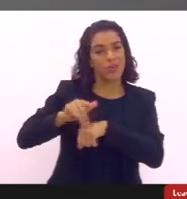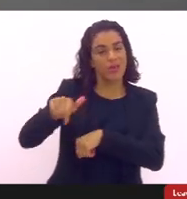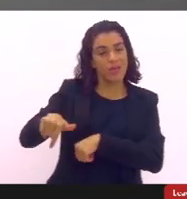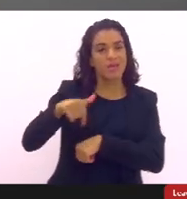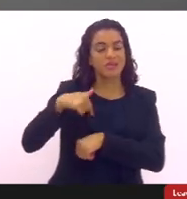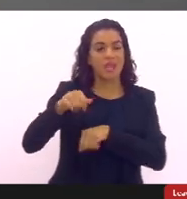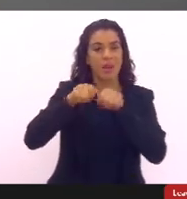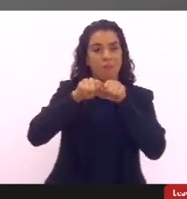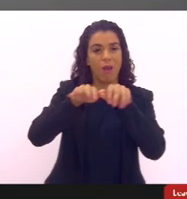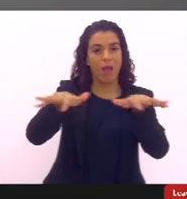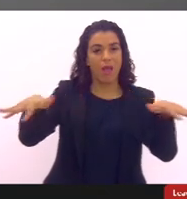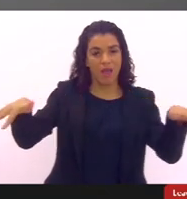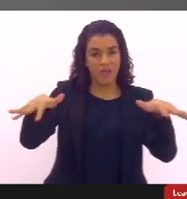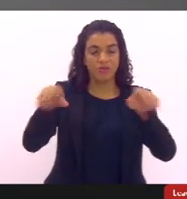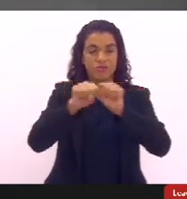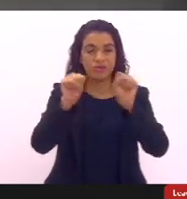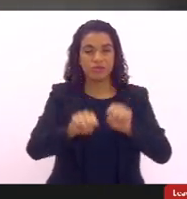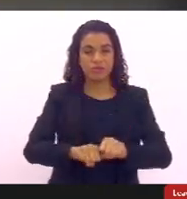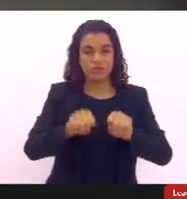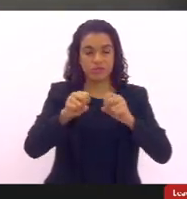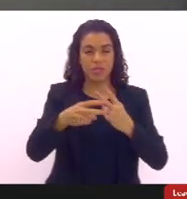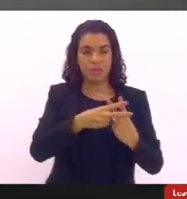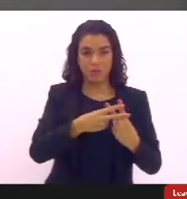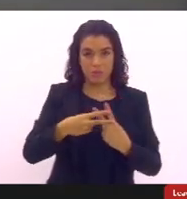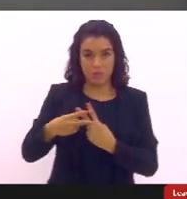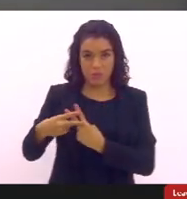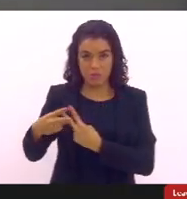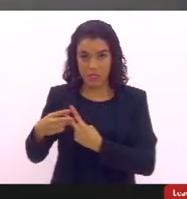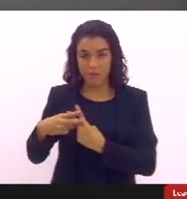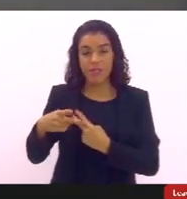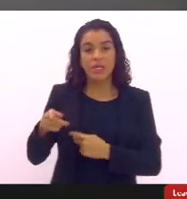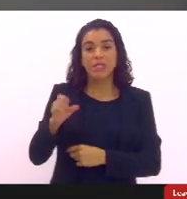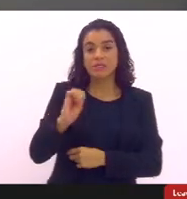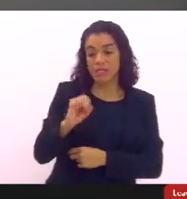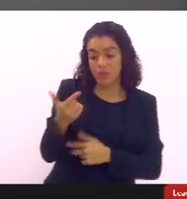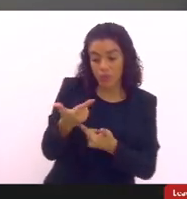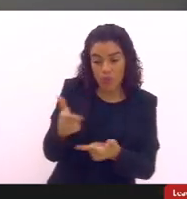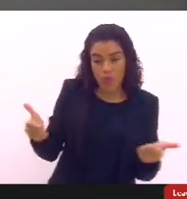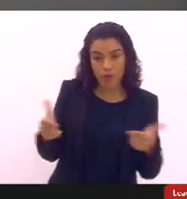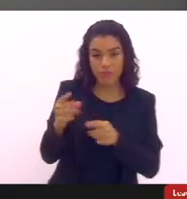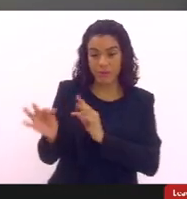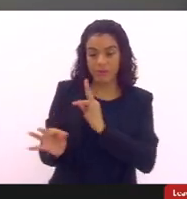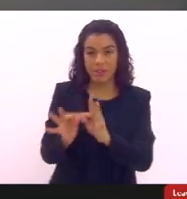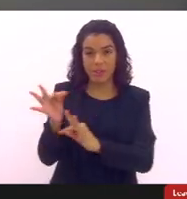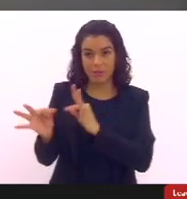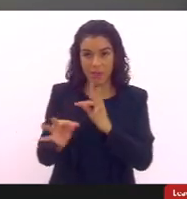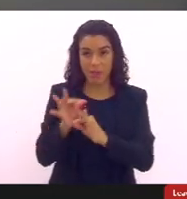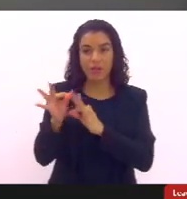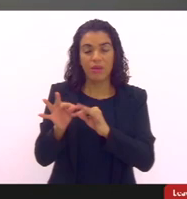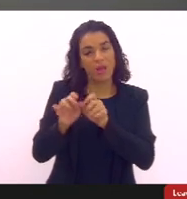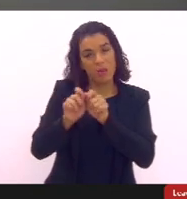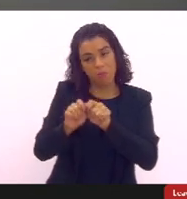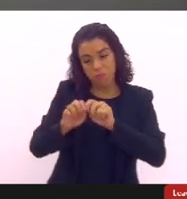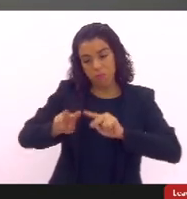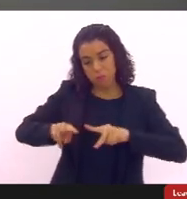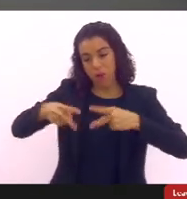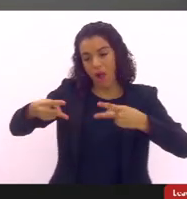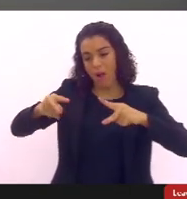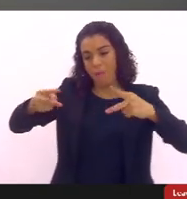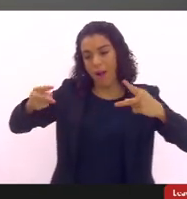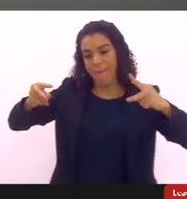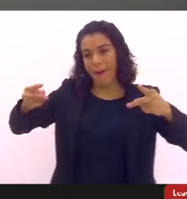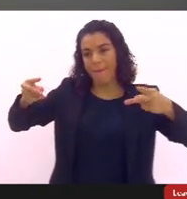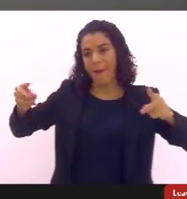sistema penitenciário e que esses casos saindo sem tratamento, eles vão propiciar o aumento